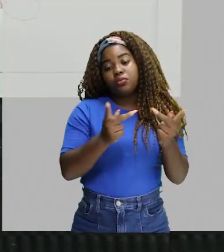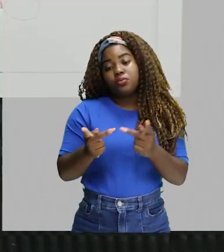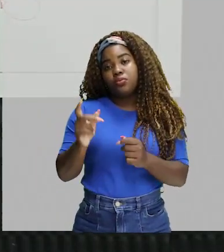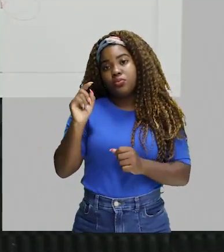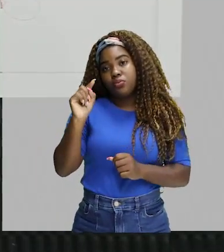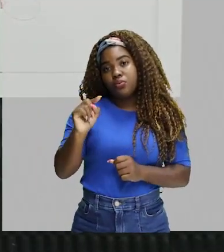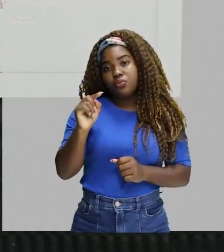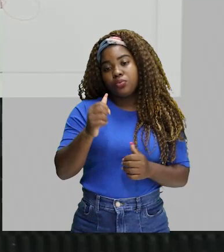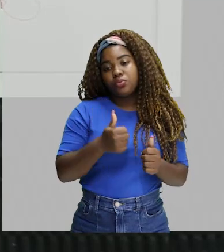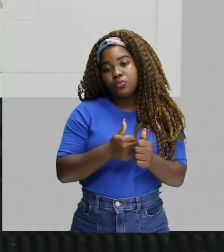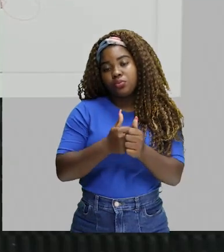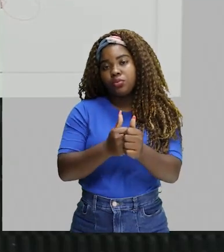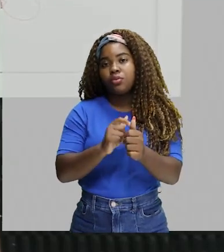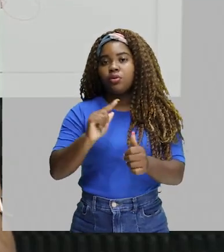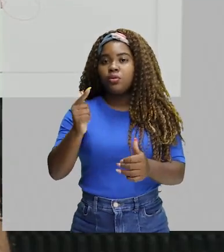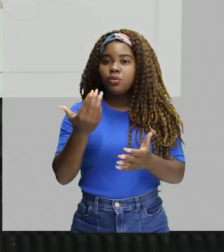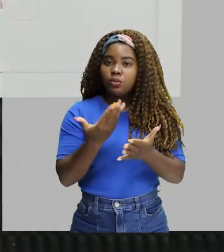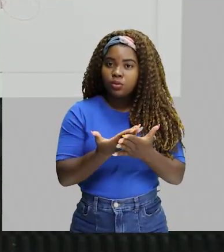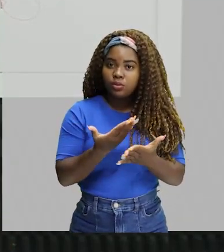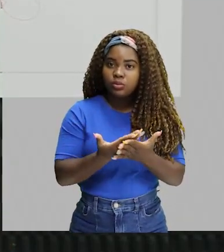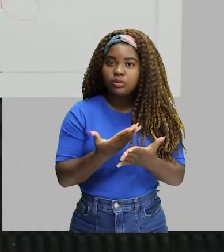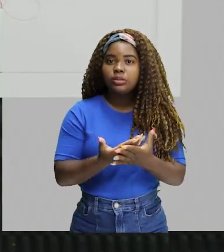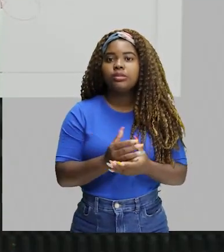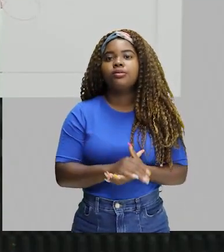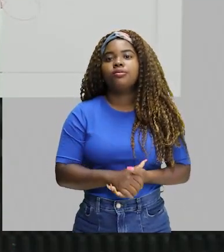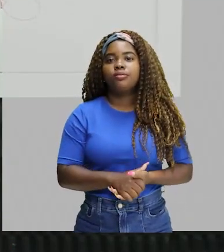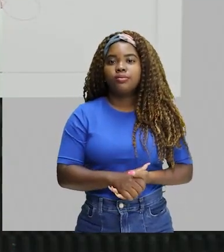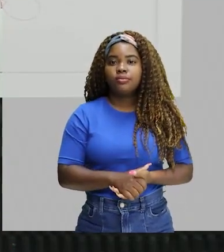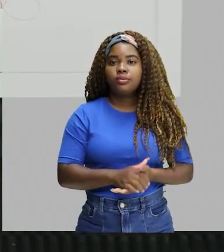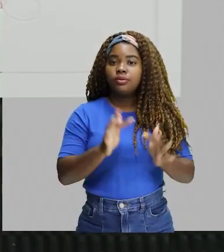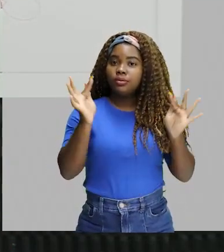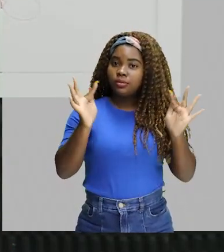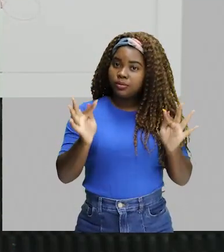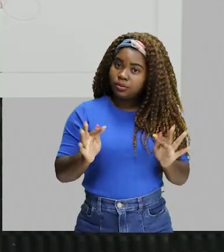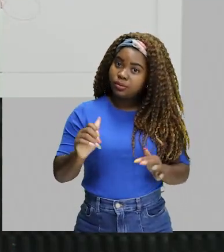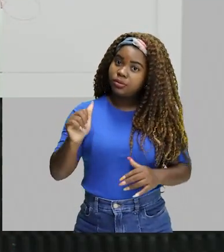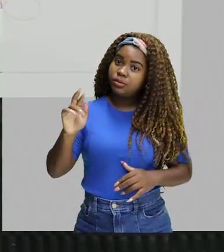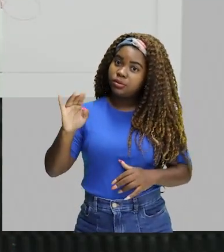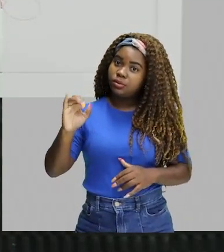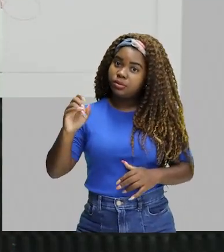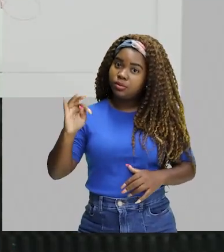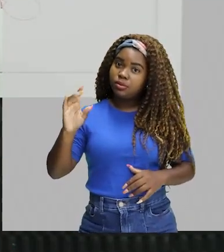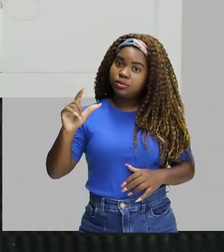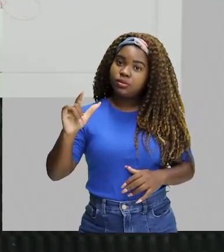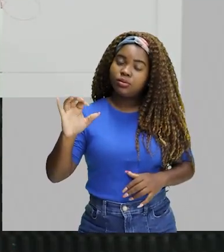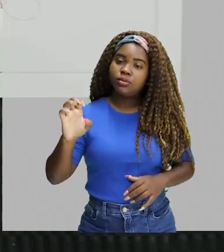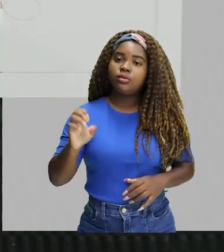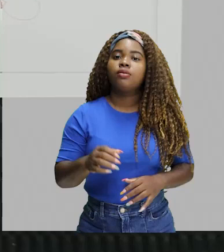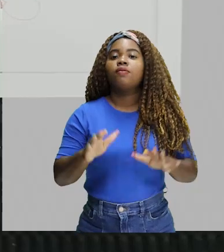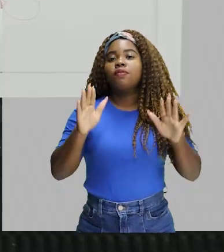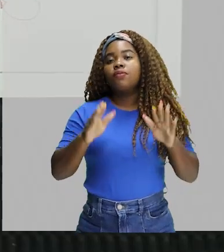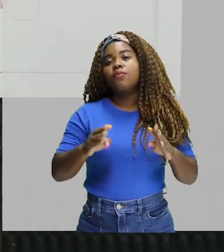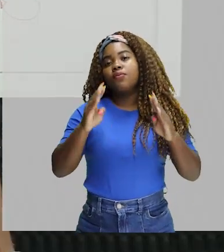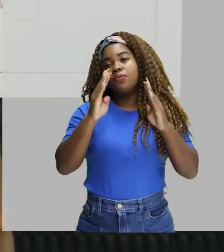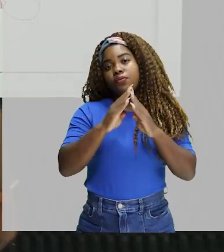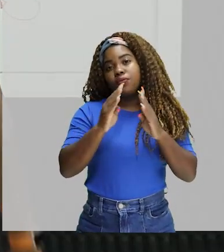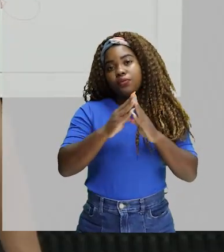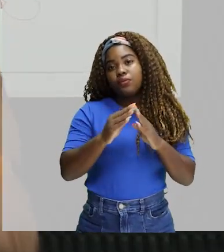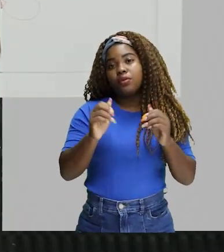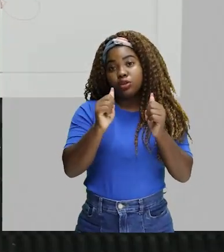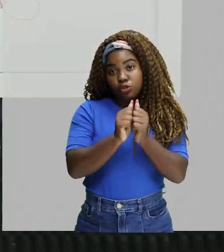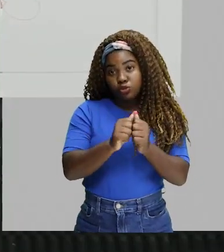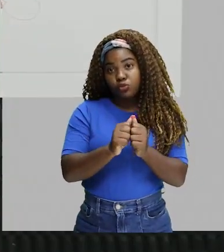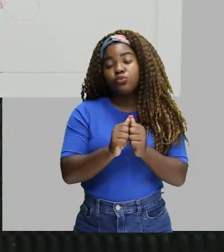você acompanhar a próxima aula, que é a felicidade em Aristóteles, tá? Então, mais uma vez, fique em casa, fique